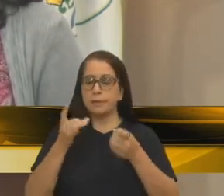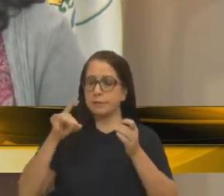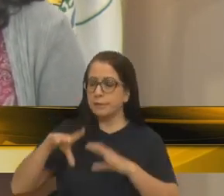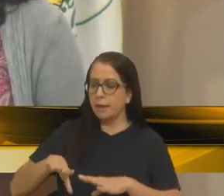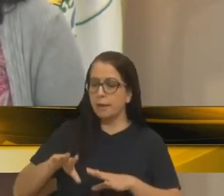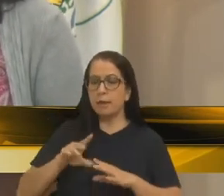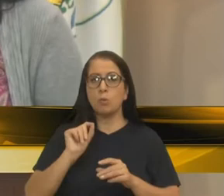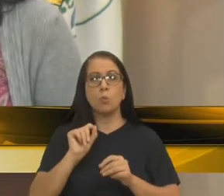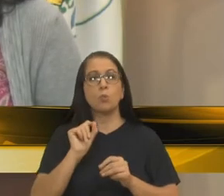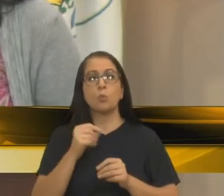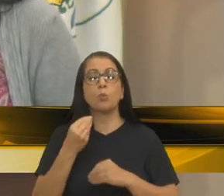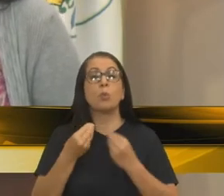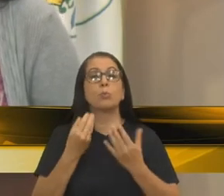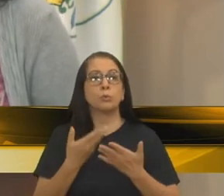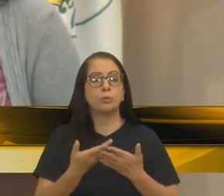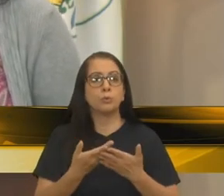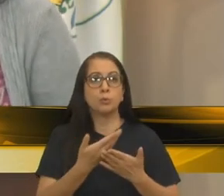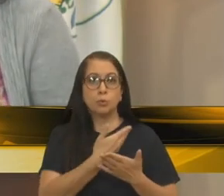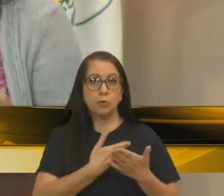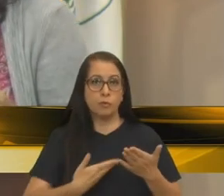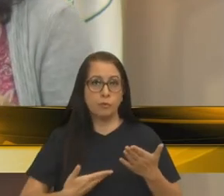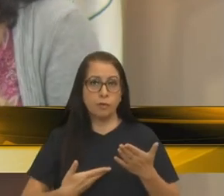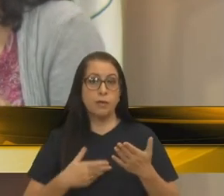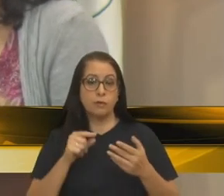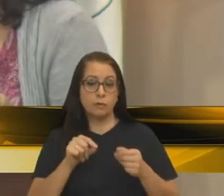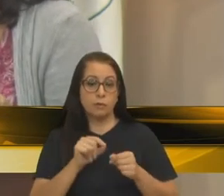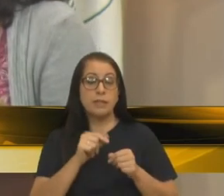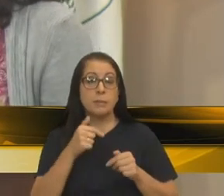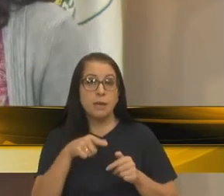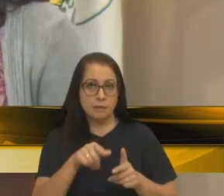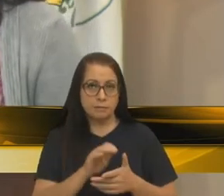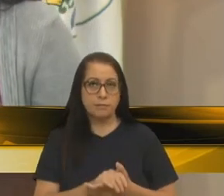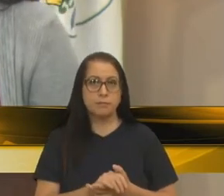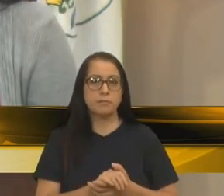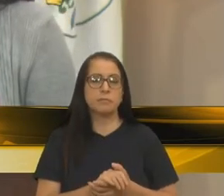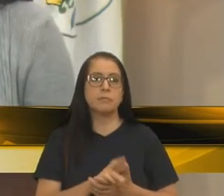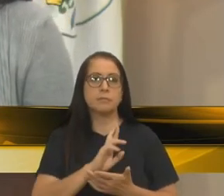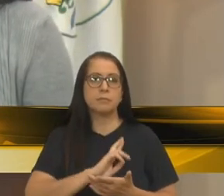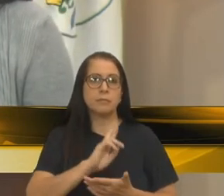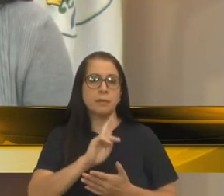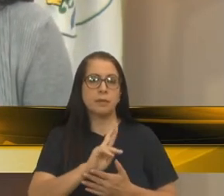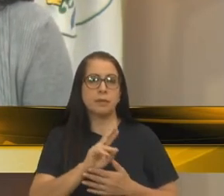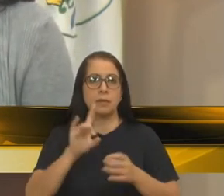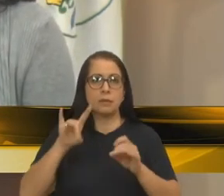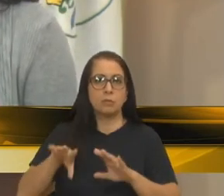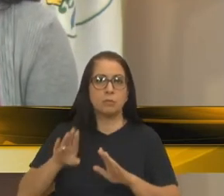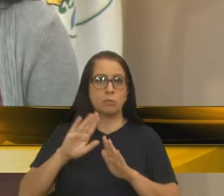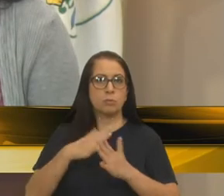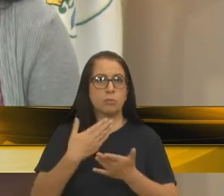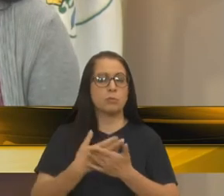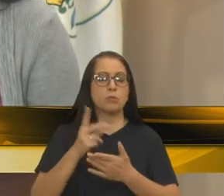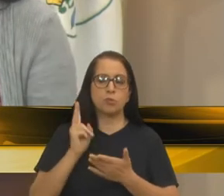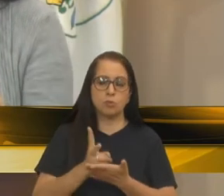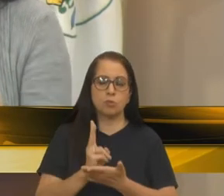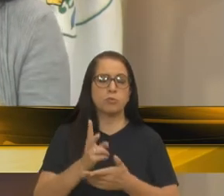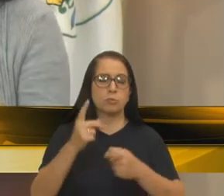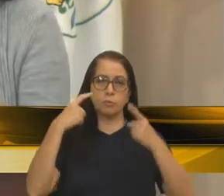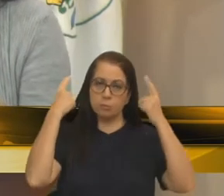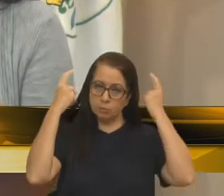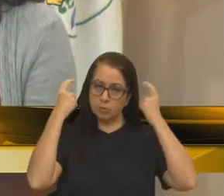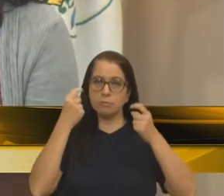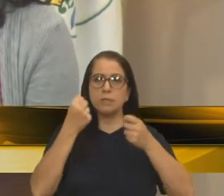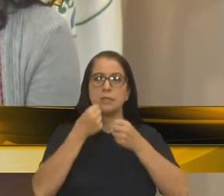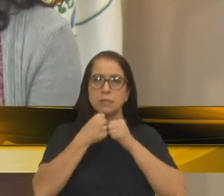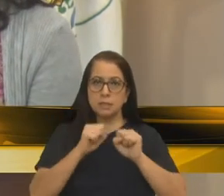escolar, como o governo municipal vai trabalhar. E daí eles dizem que a evasão escolar continua sendo uma preocupação da Secretaria, e